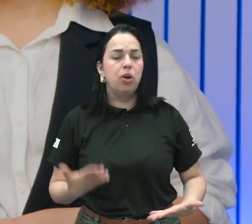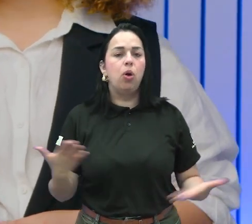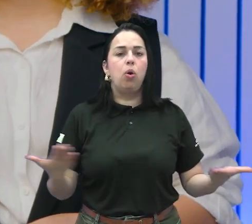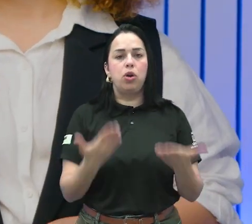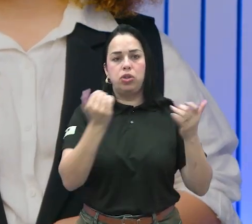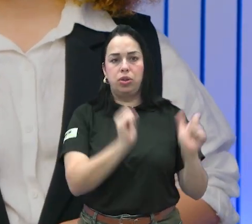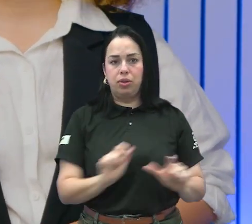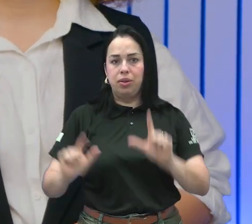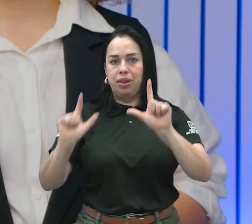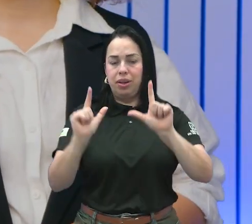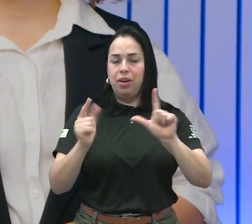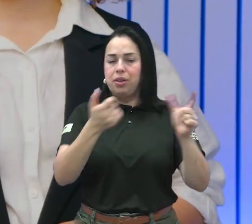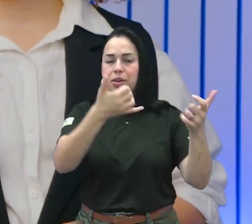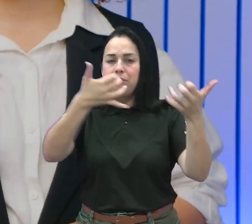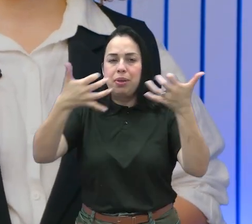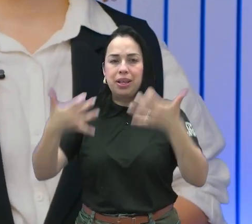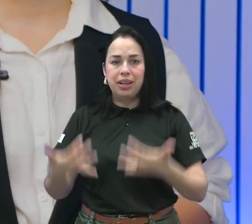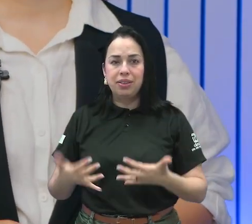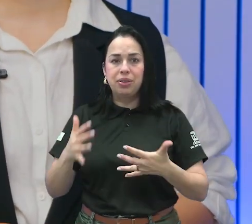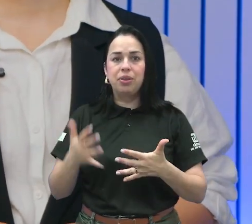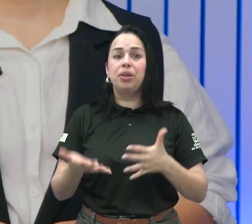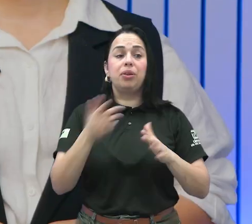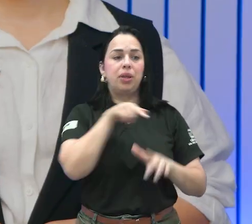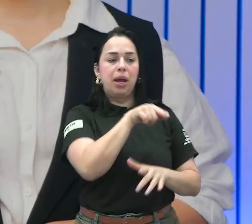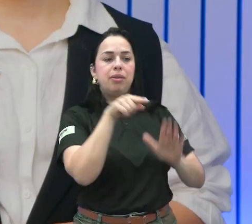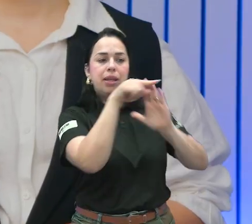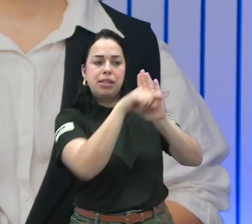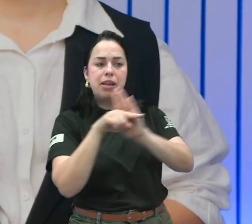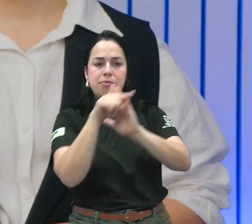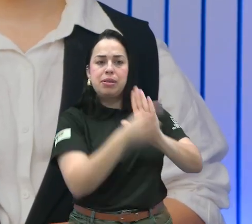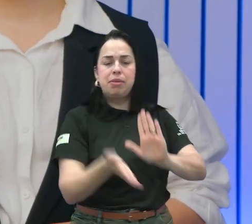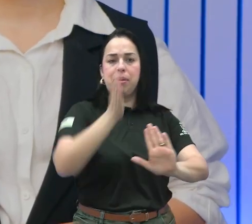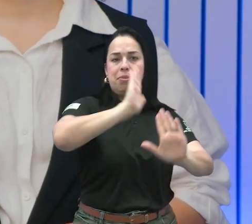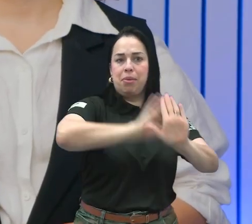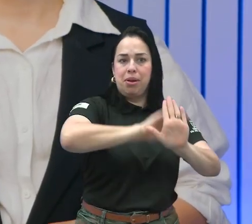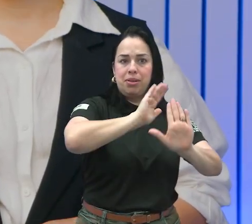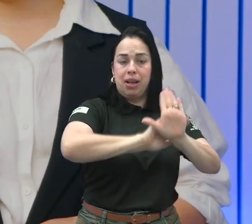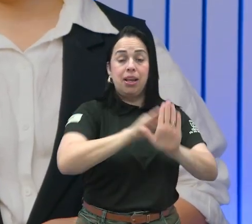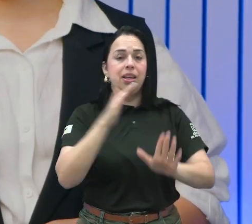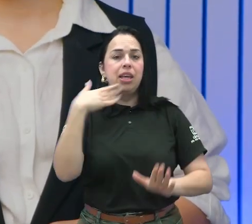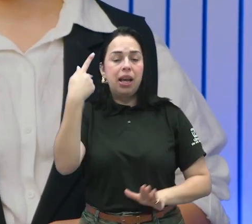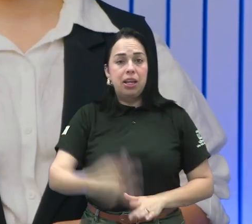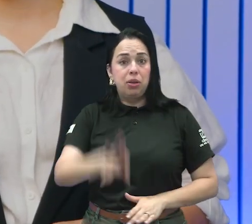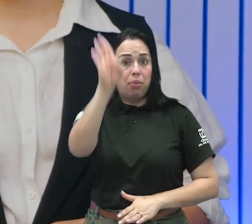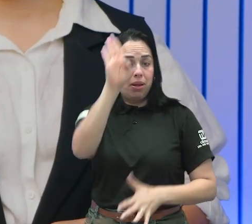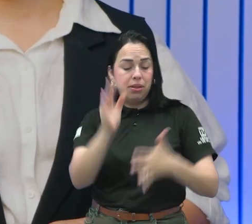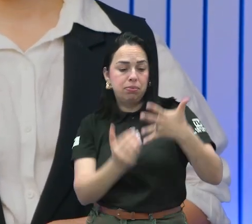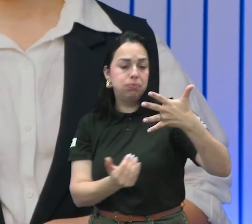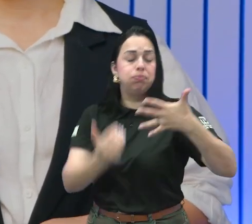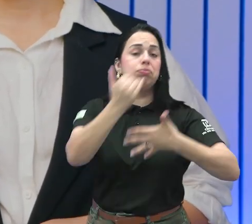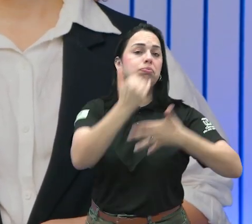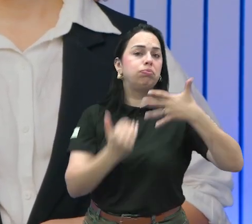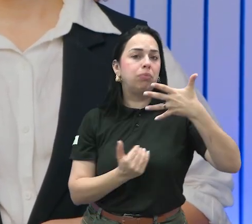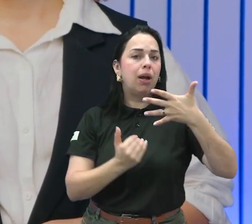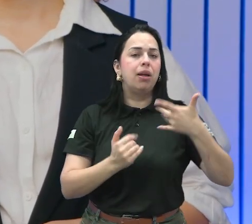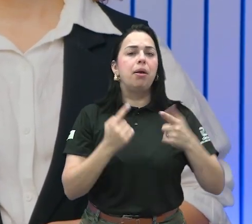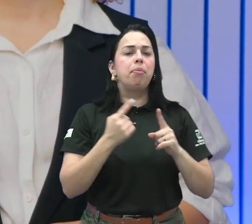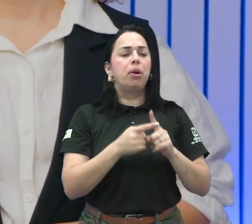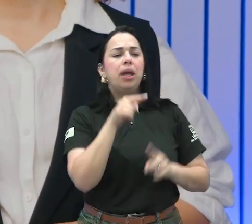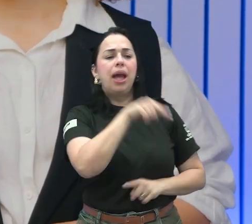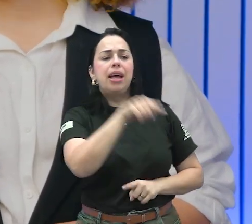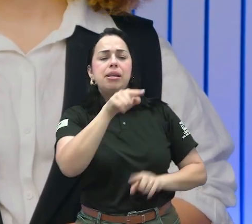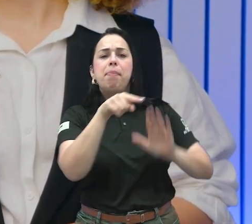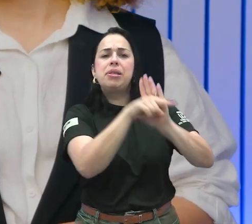gente começa o Sobre Política explicando o que está por trás desses números, como o Brasil aparece no ranking mundial e também por que